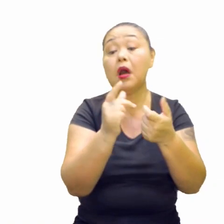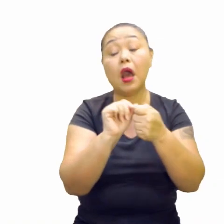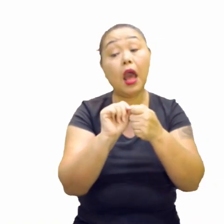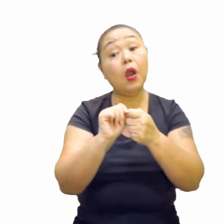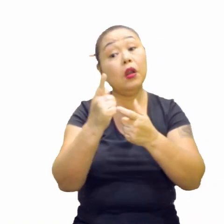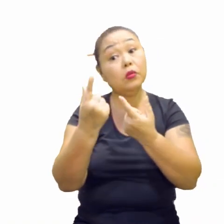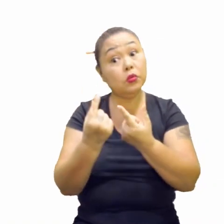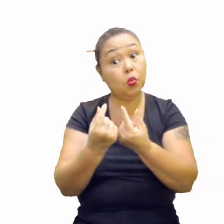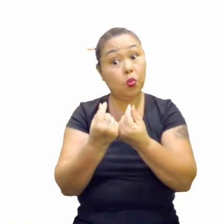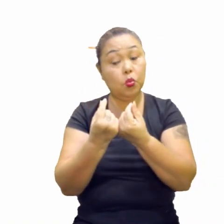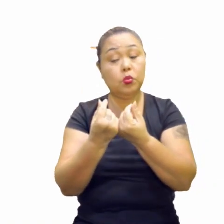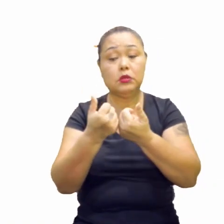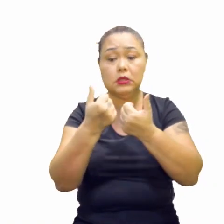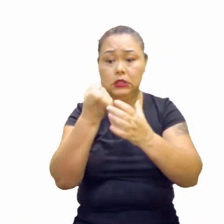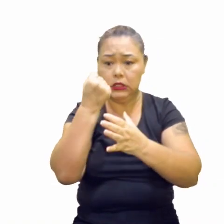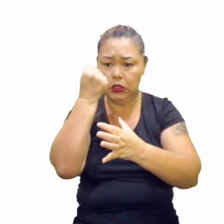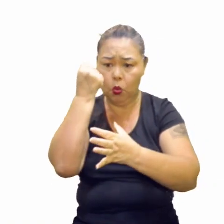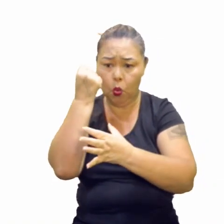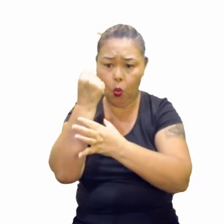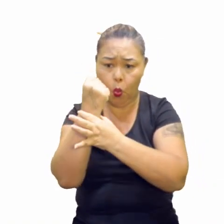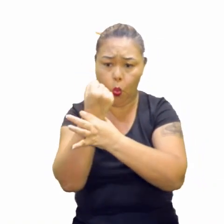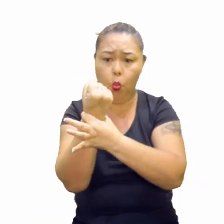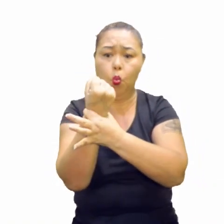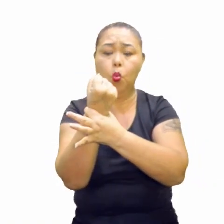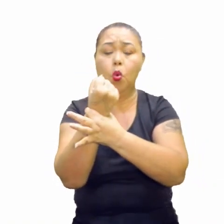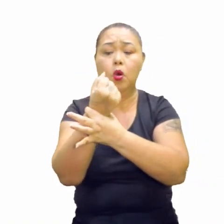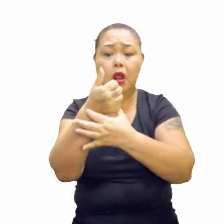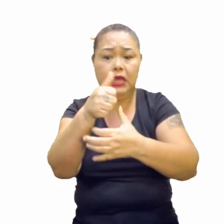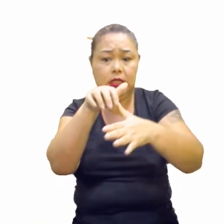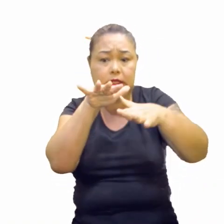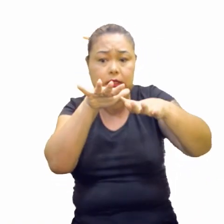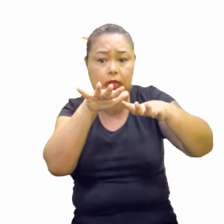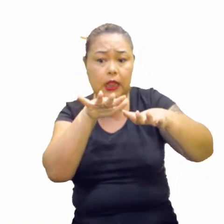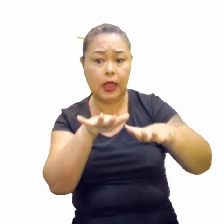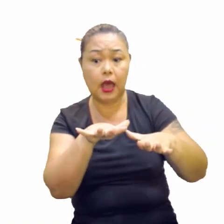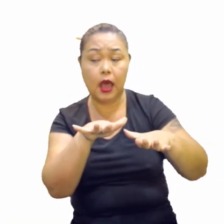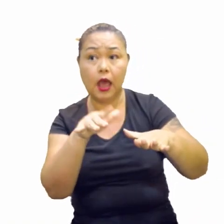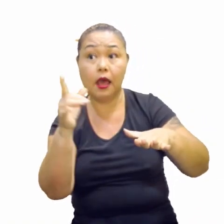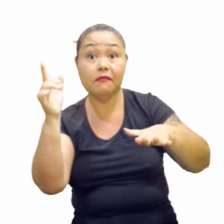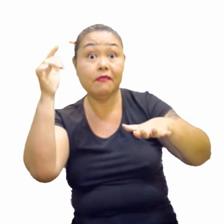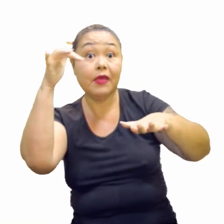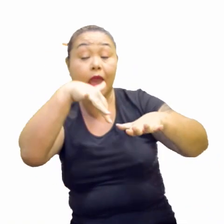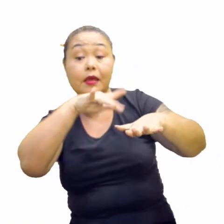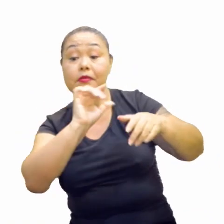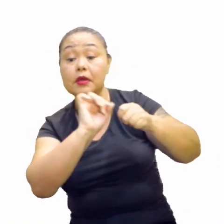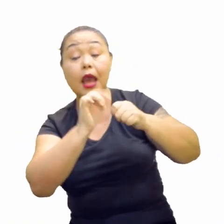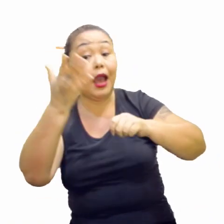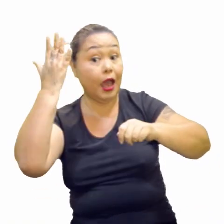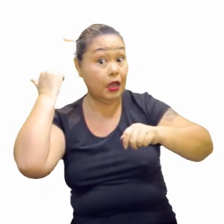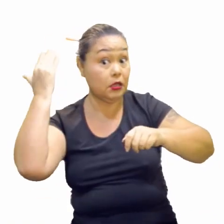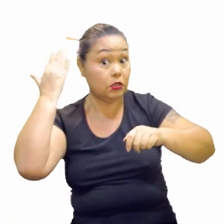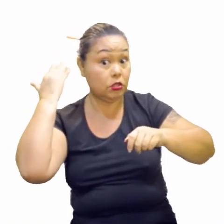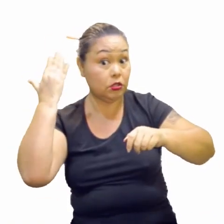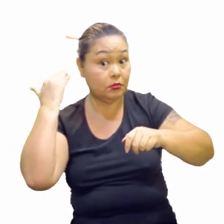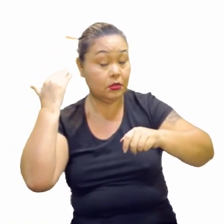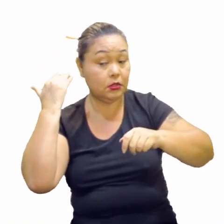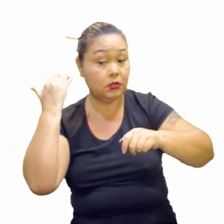segura, estável, não respinga. Antigamente, rapaz,